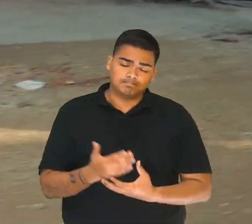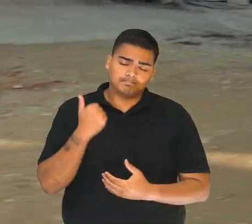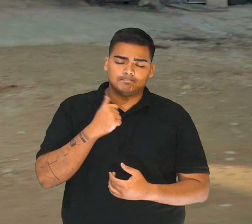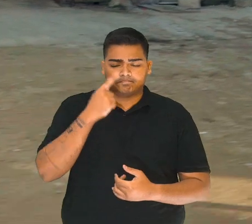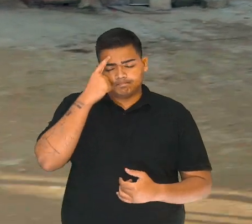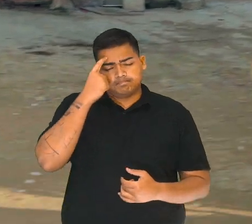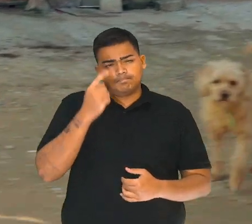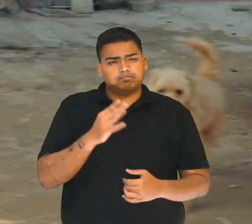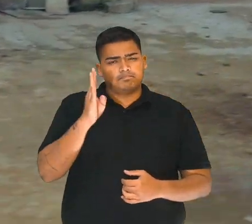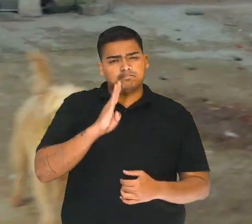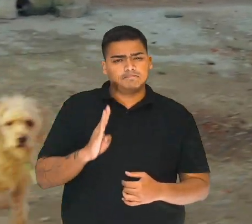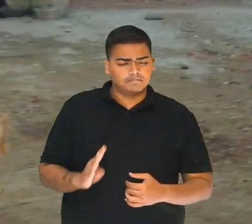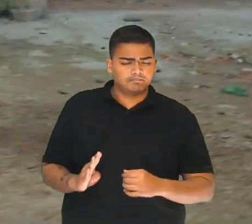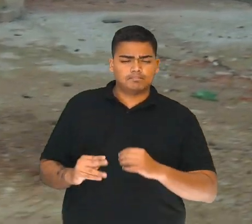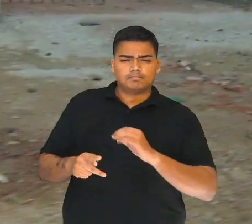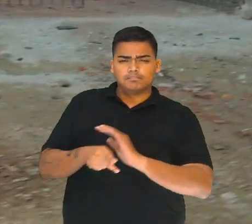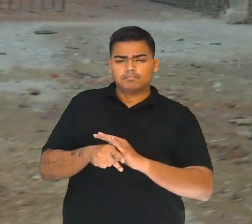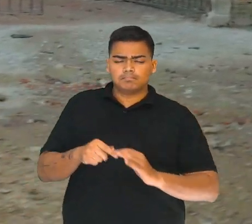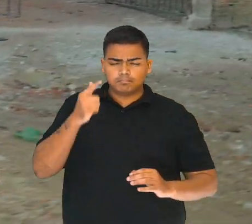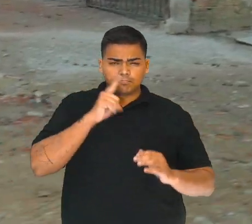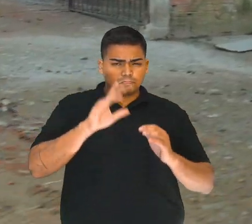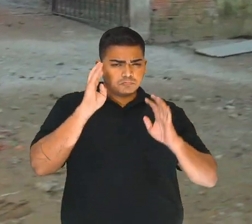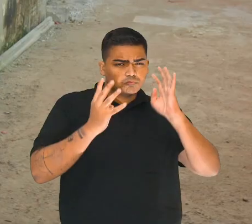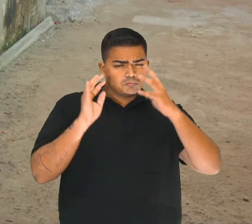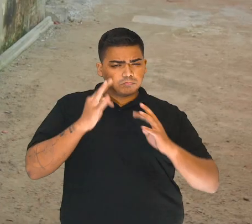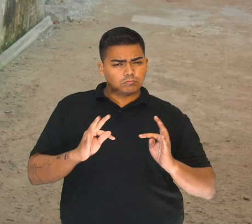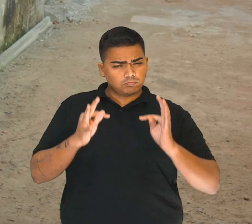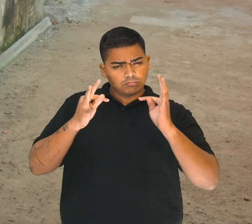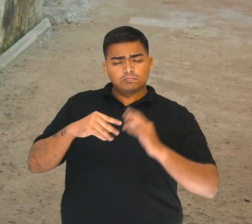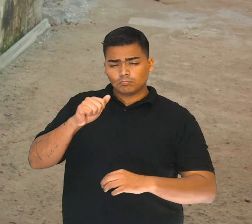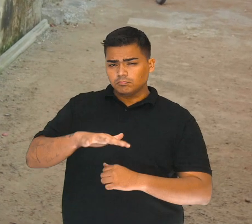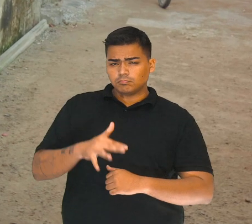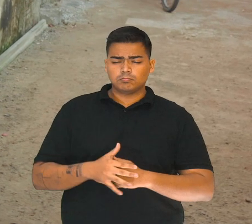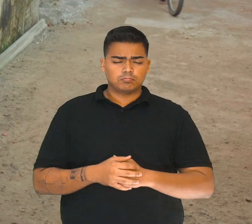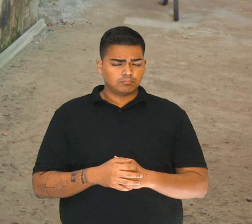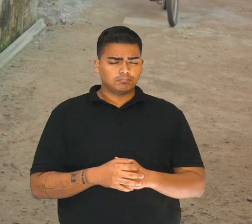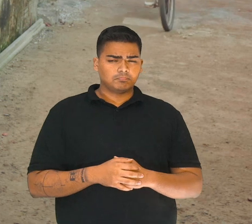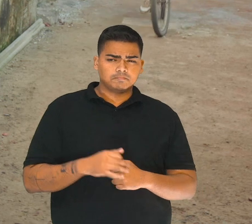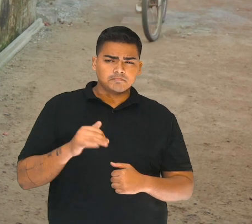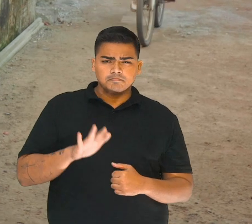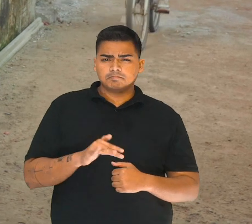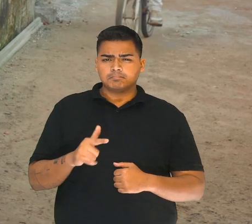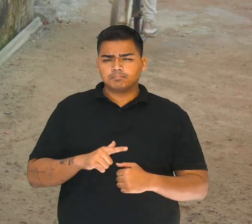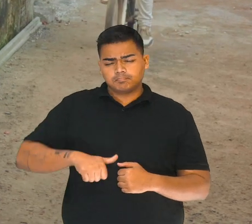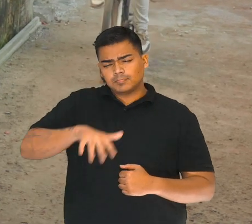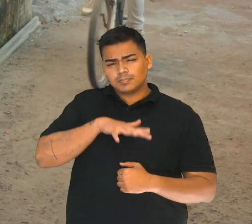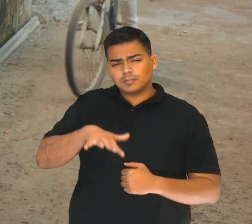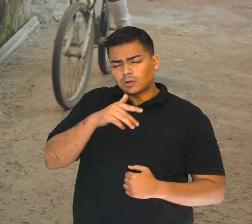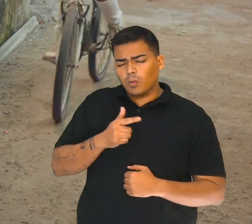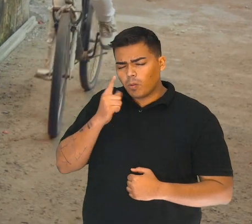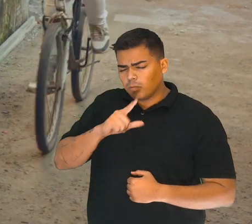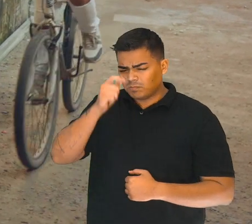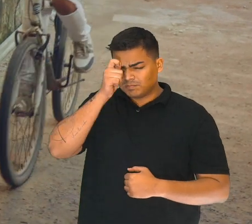Pensa assim, o Brasil é a terra da gambiarra, da solução técnica de baixo orçamento, né? Pensa trazer essa galera que consegue